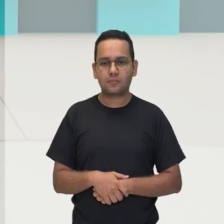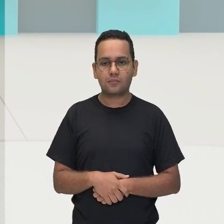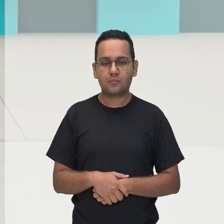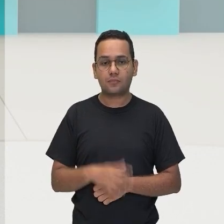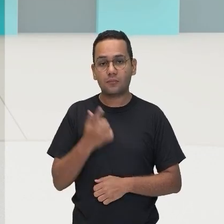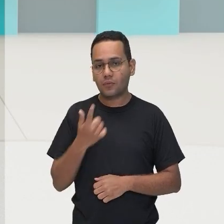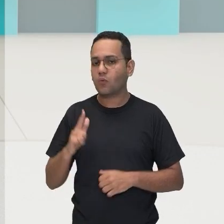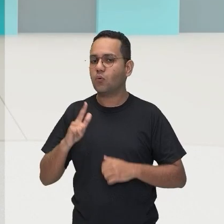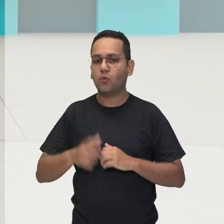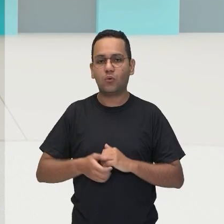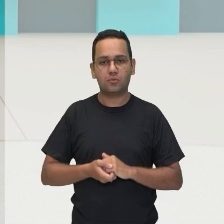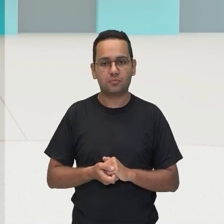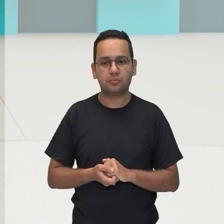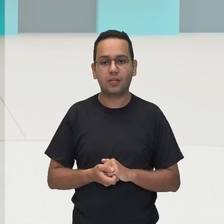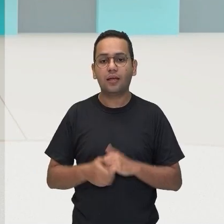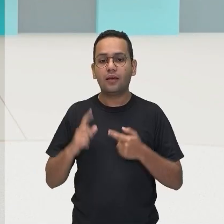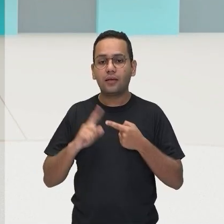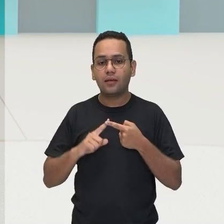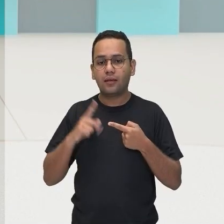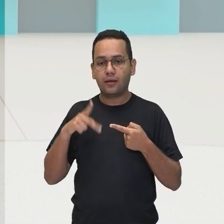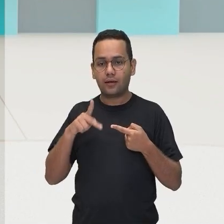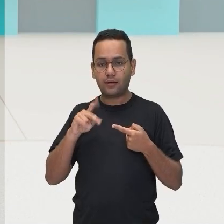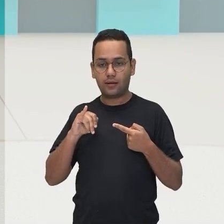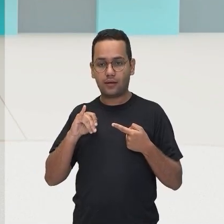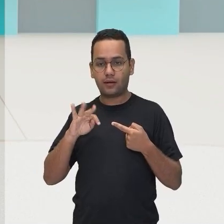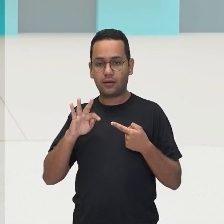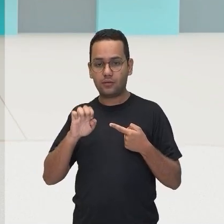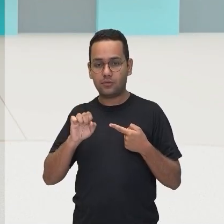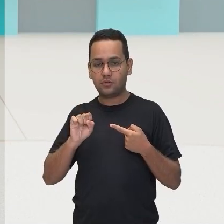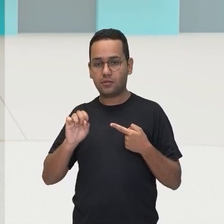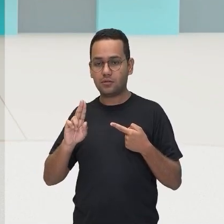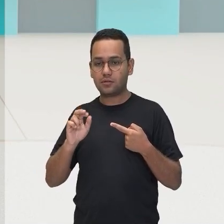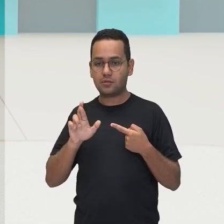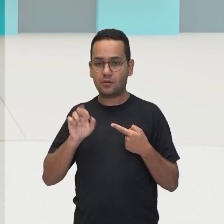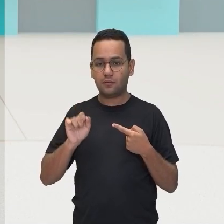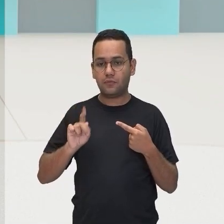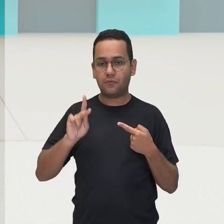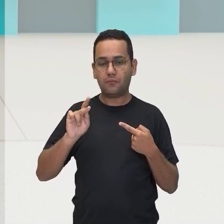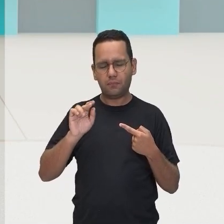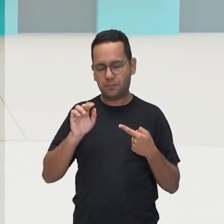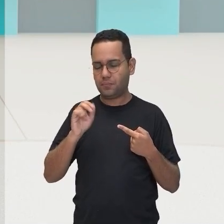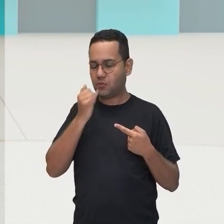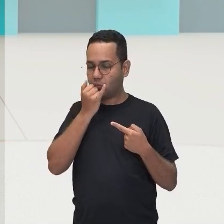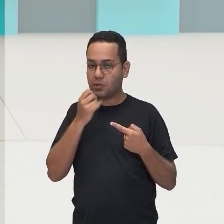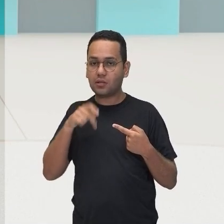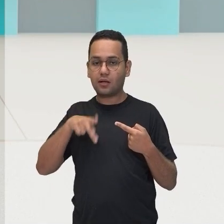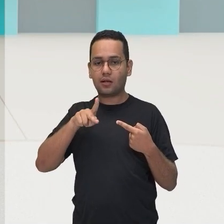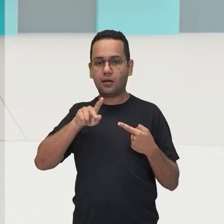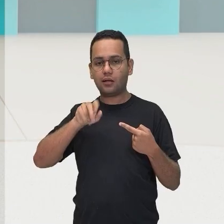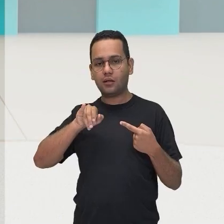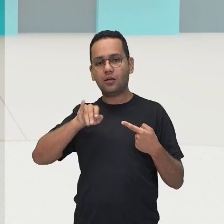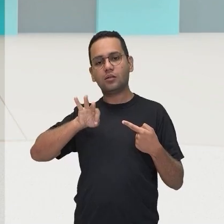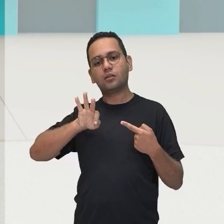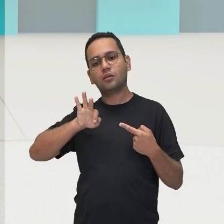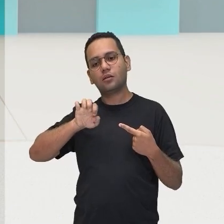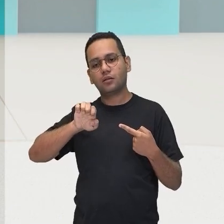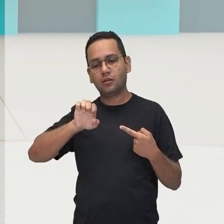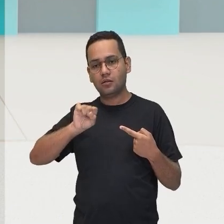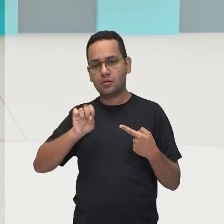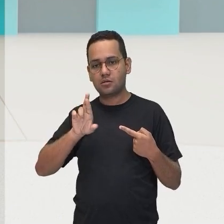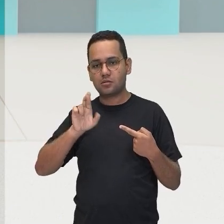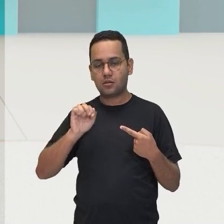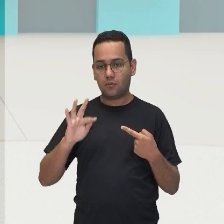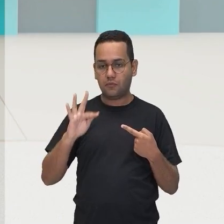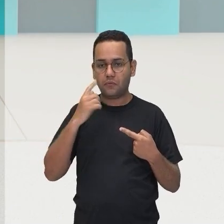aqui o kitesurf, né? Vejam, percebam aí nessa parte superior que parece uma pipa, né,